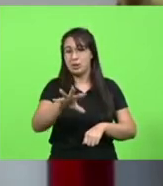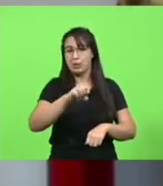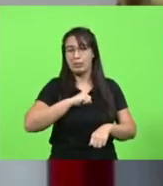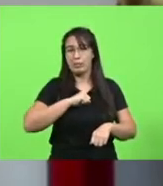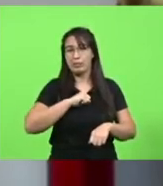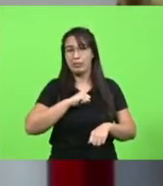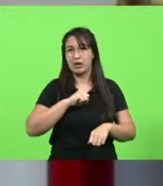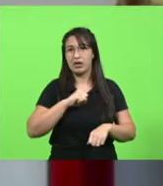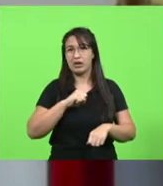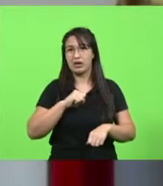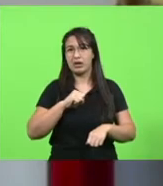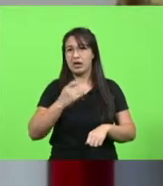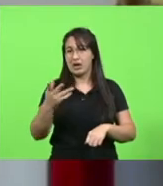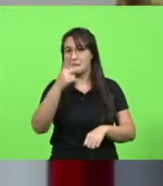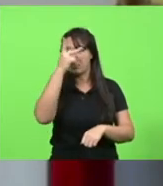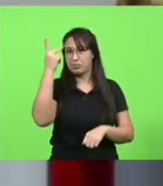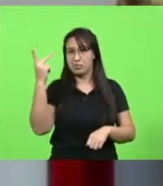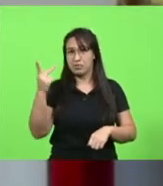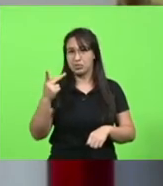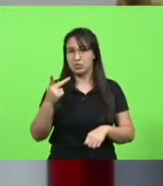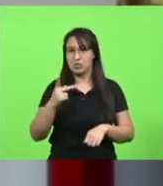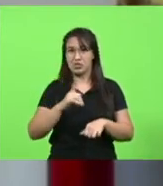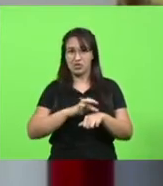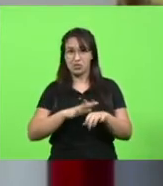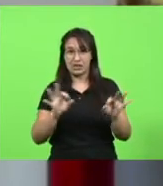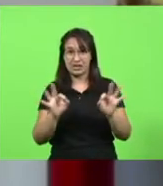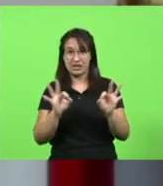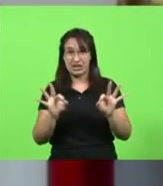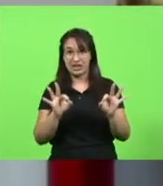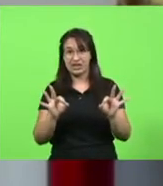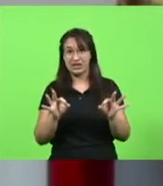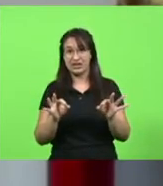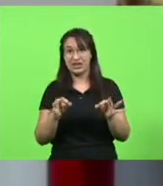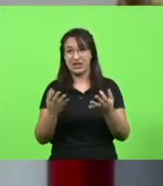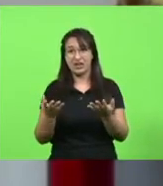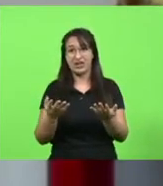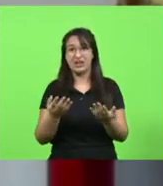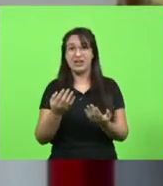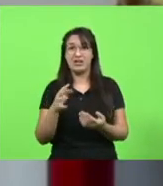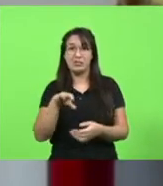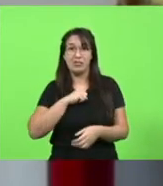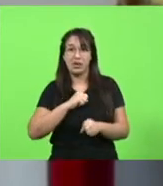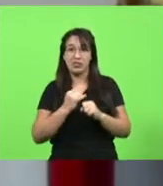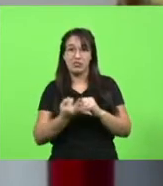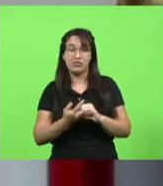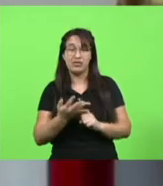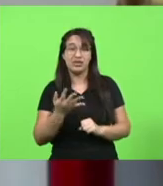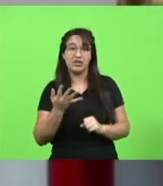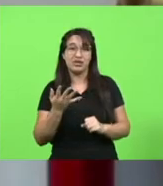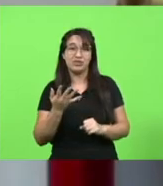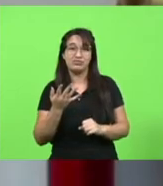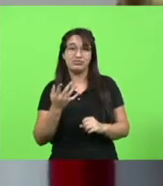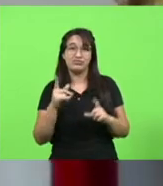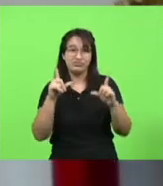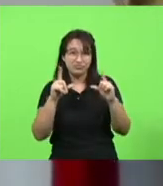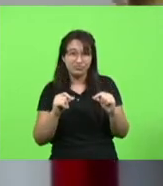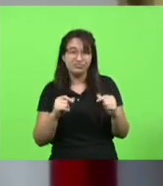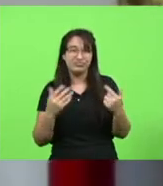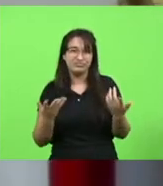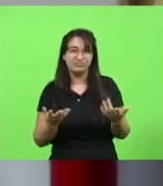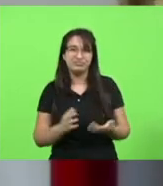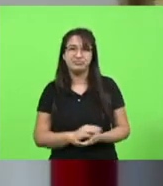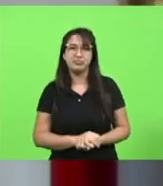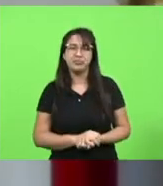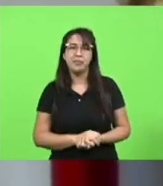essa deficiência associada. E o que a gente está percebendo é um verdadeiro descaso hoje por parte do governo com relação a essas questões. Nós